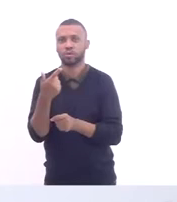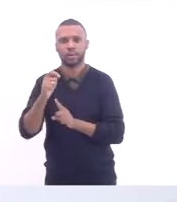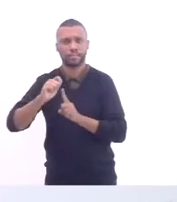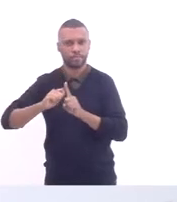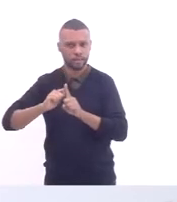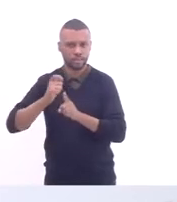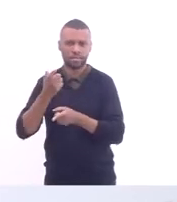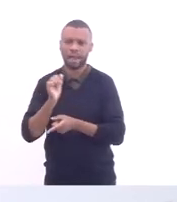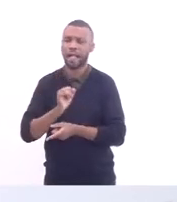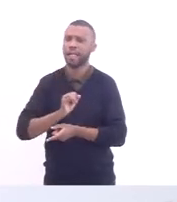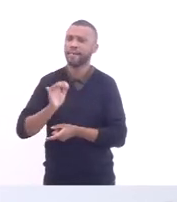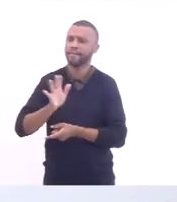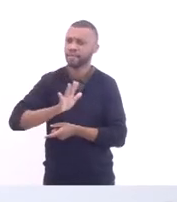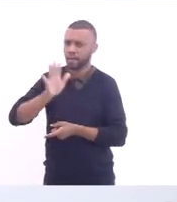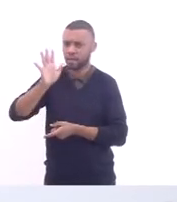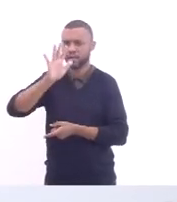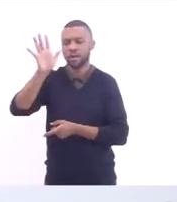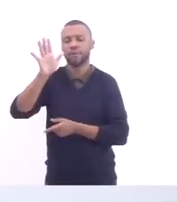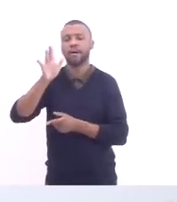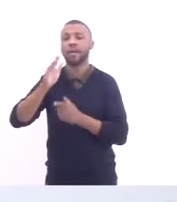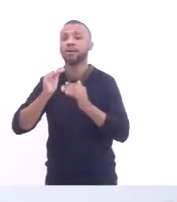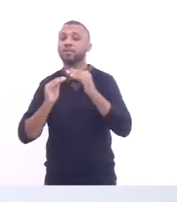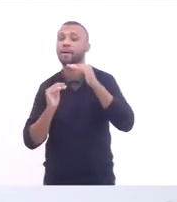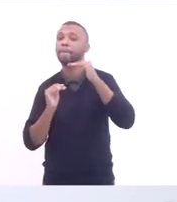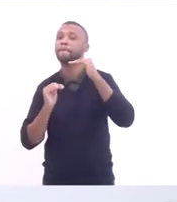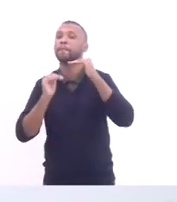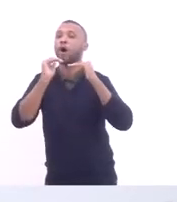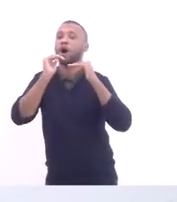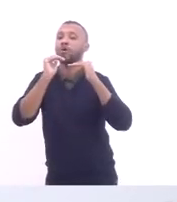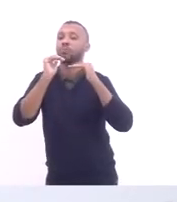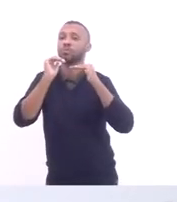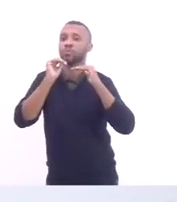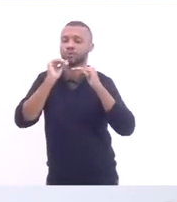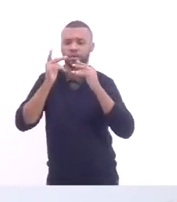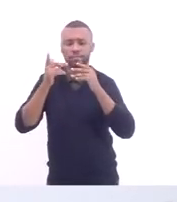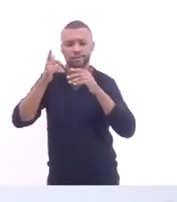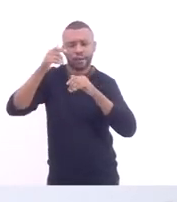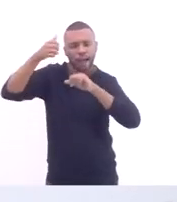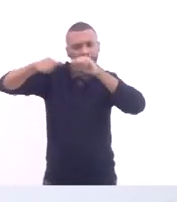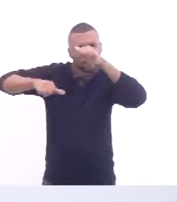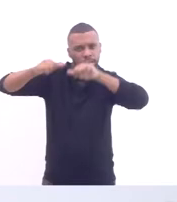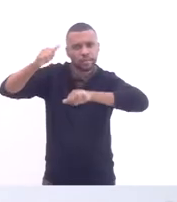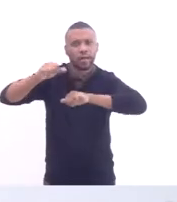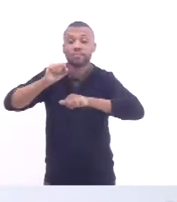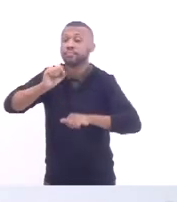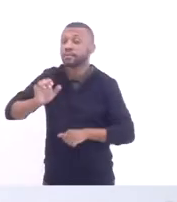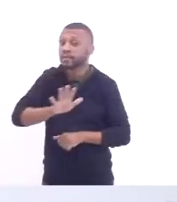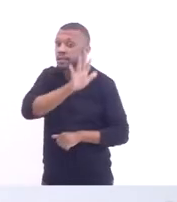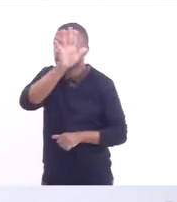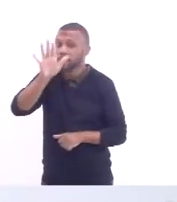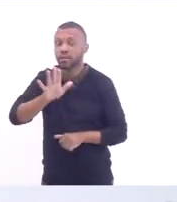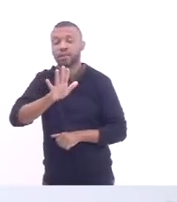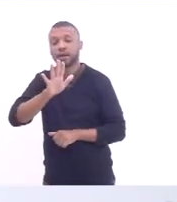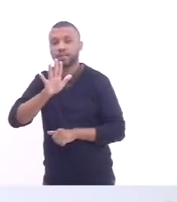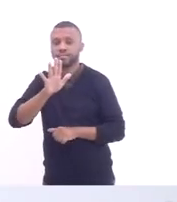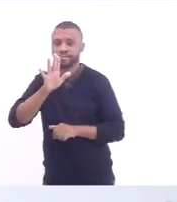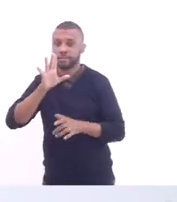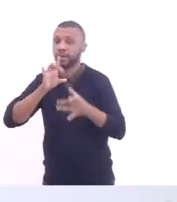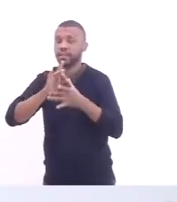aqui no Rio de Janeiro ela chega próximo ao que é observado, né, em si nacional, no Brasil, né?